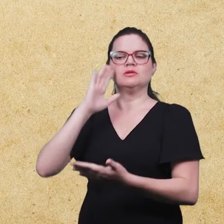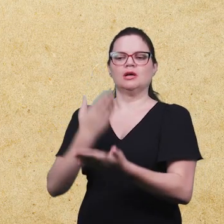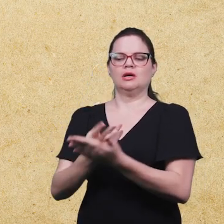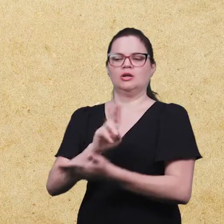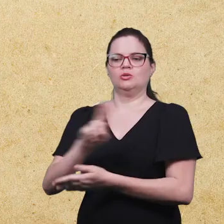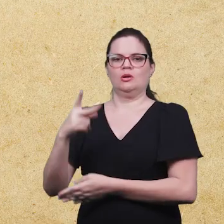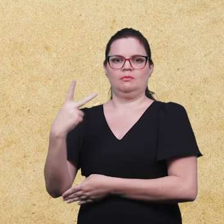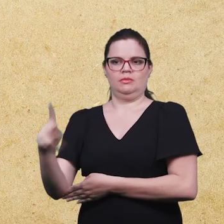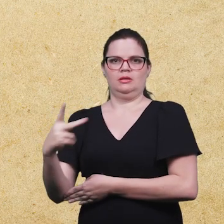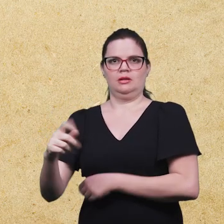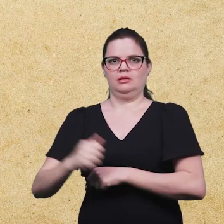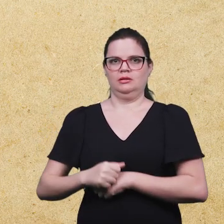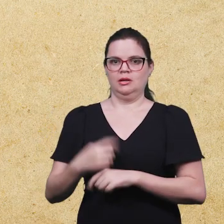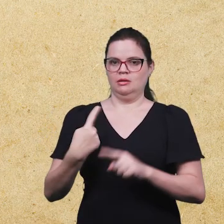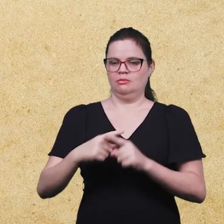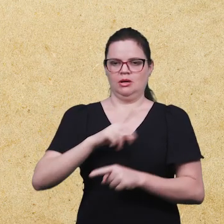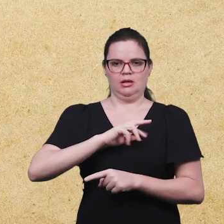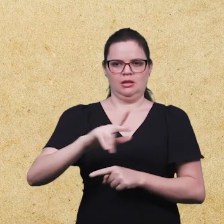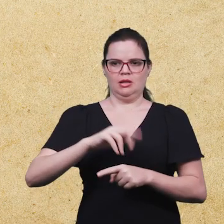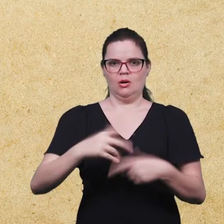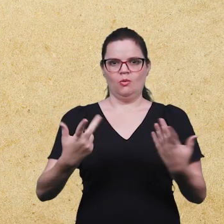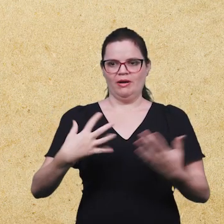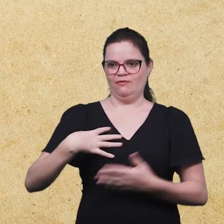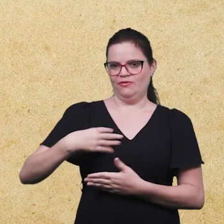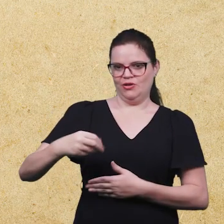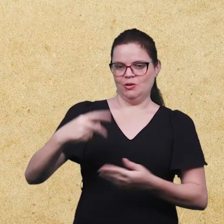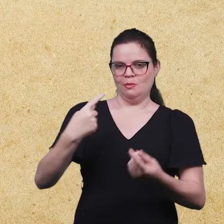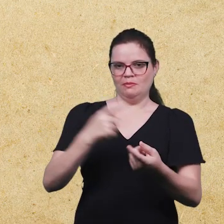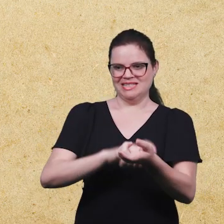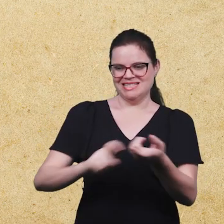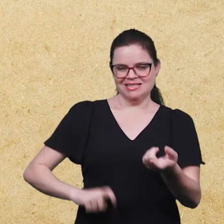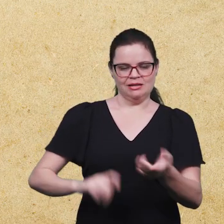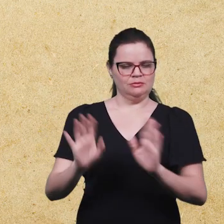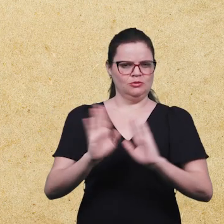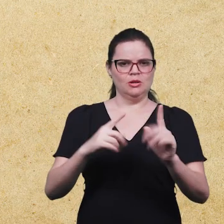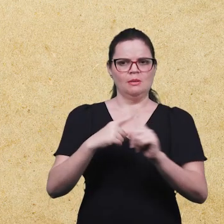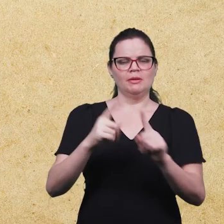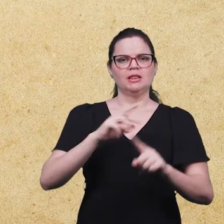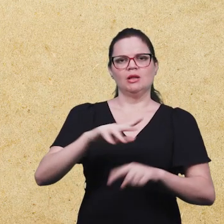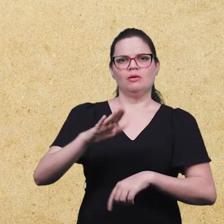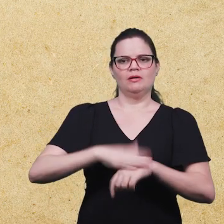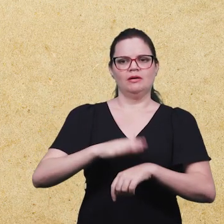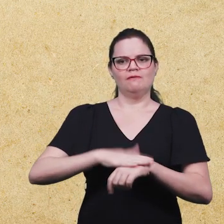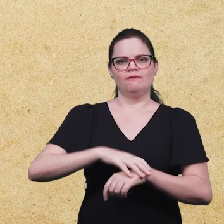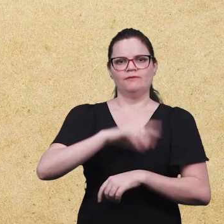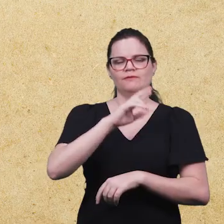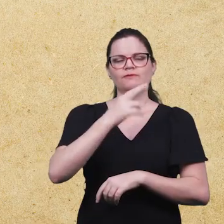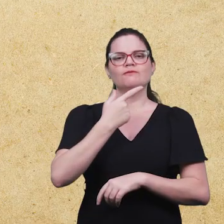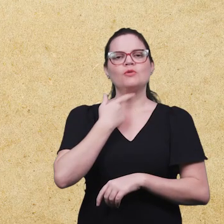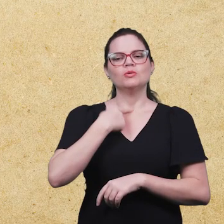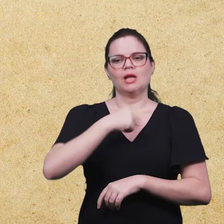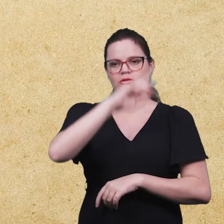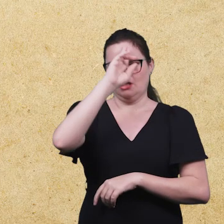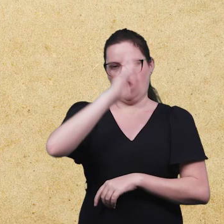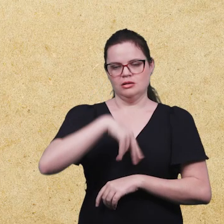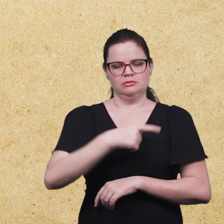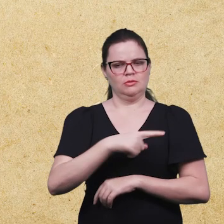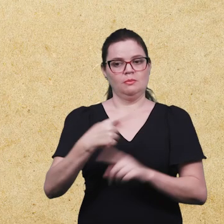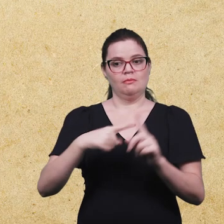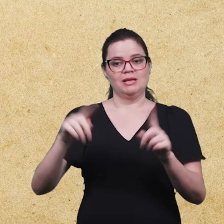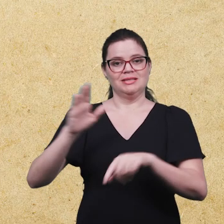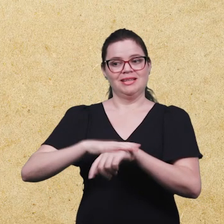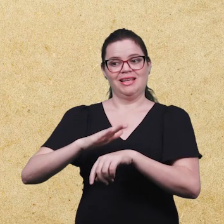os quais não nasceram do sangue, nem da vontade da carne, nem da vontade do varão, mas de